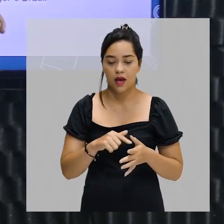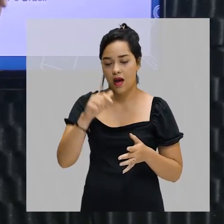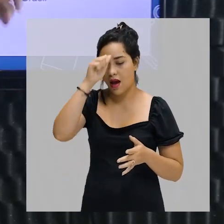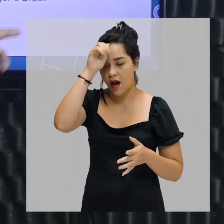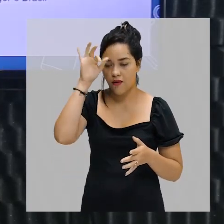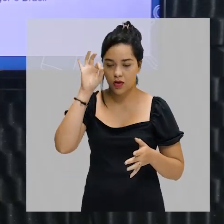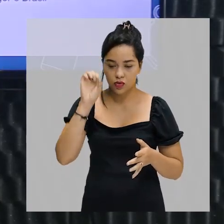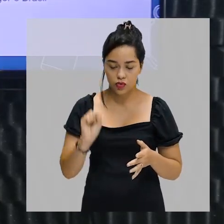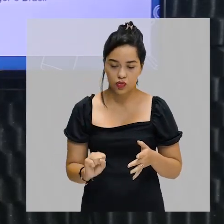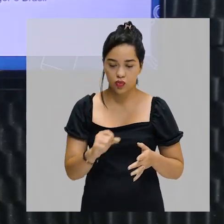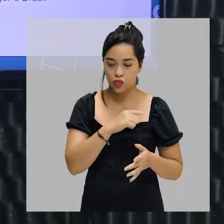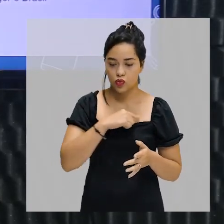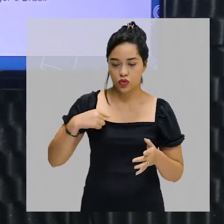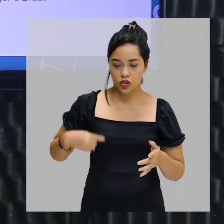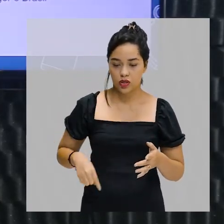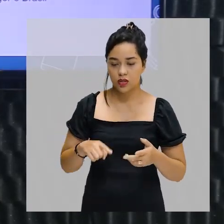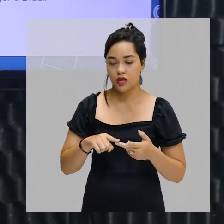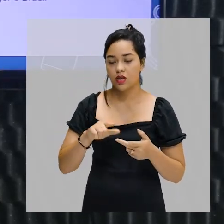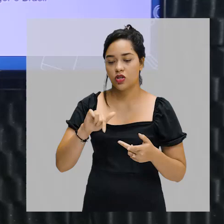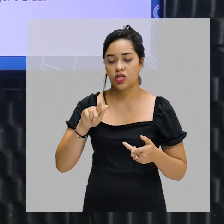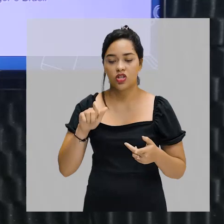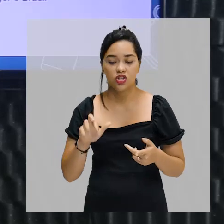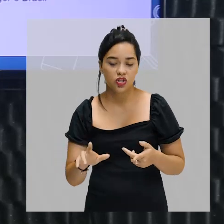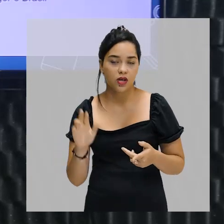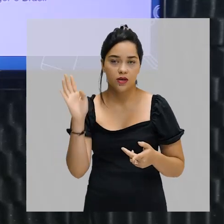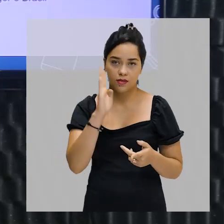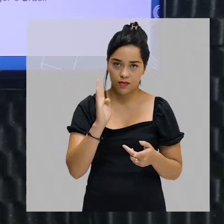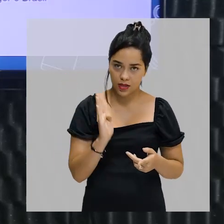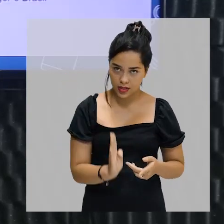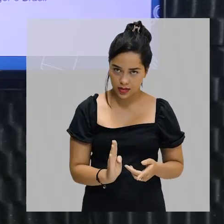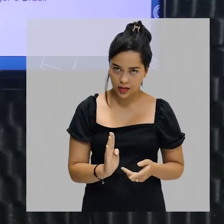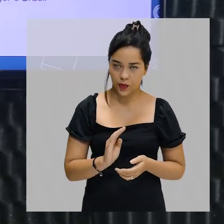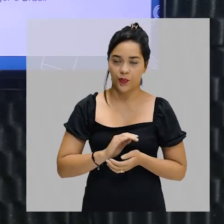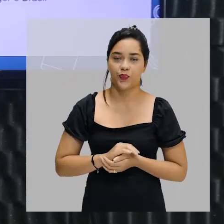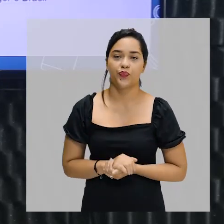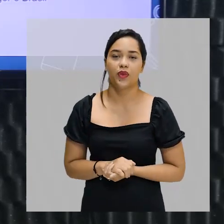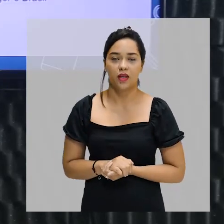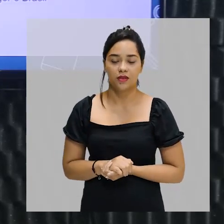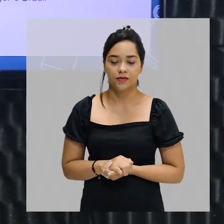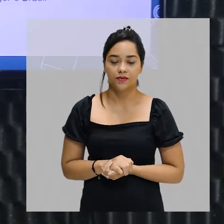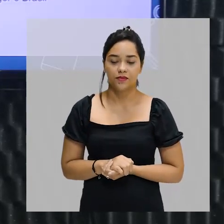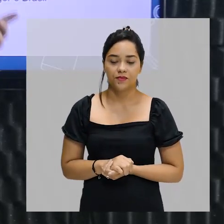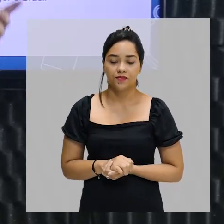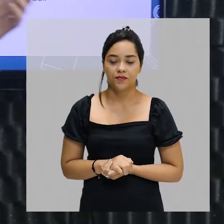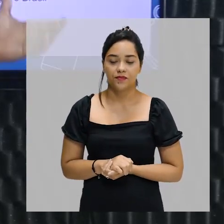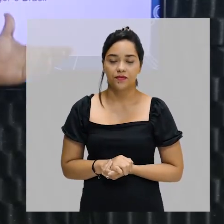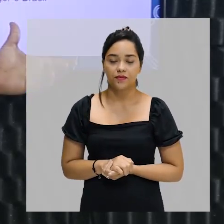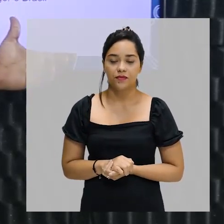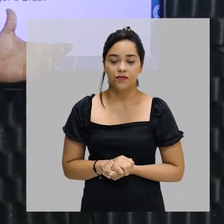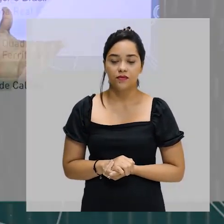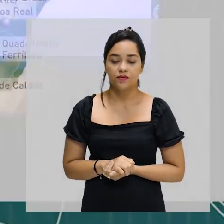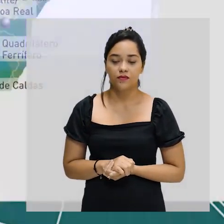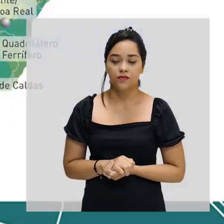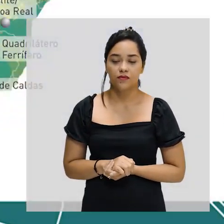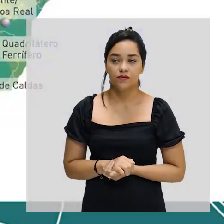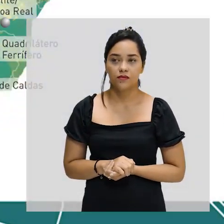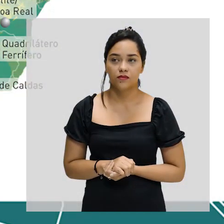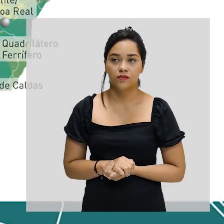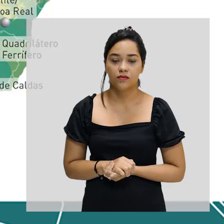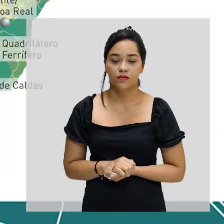países: Austrália, Cazaquistão, Canadá, Rússia, Namíbia, África do Sul, a China, a Nigéria e o Brasil. Tá,